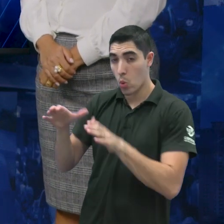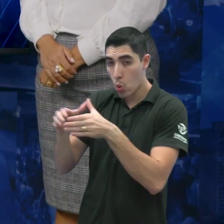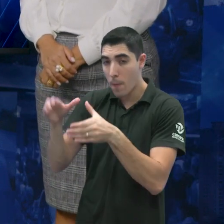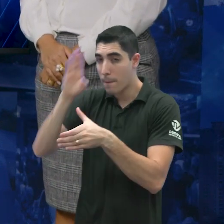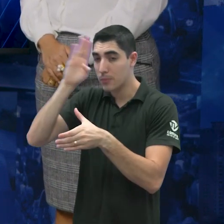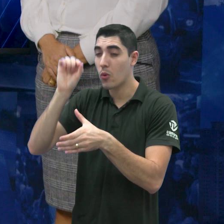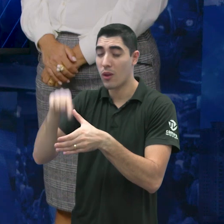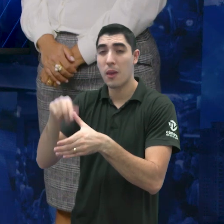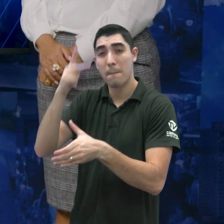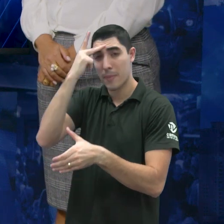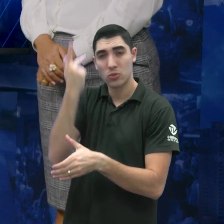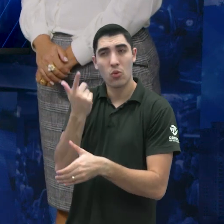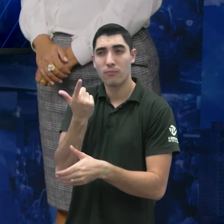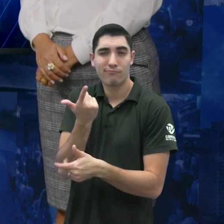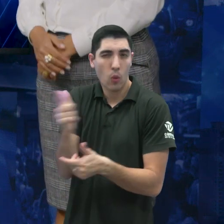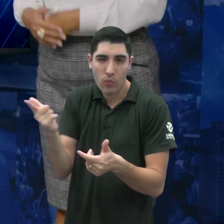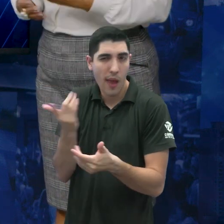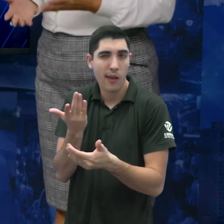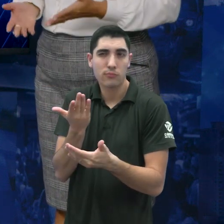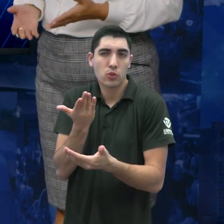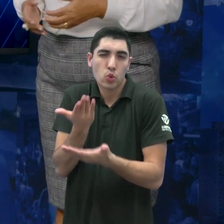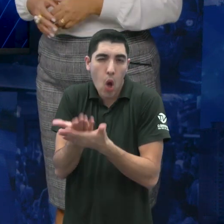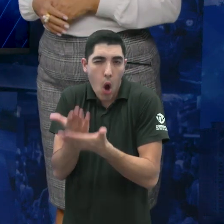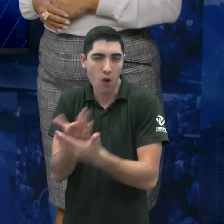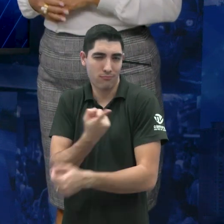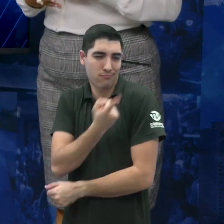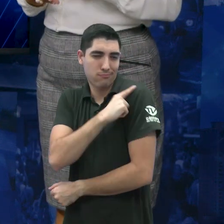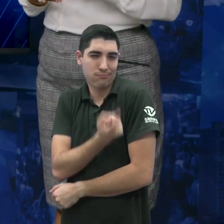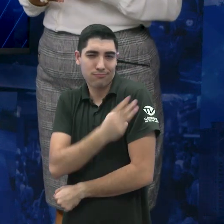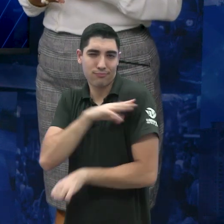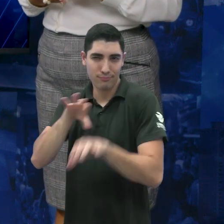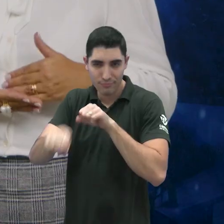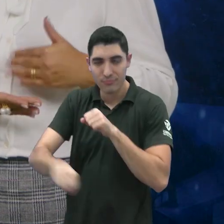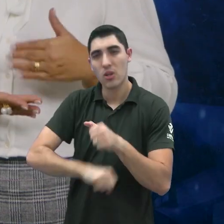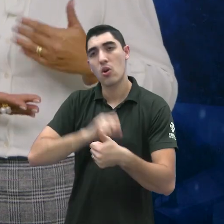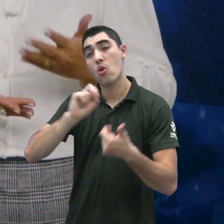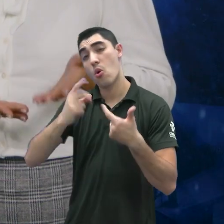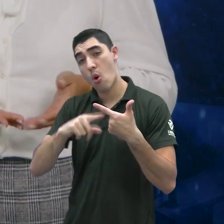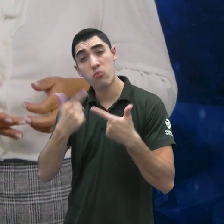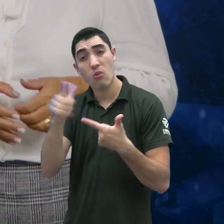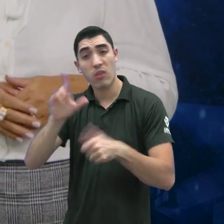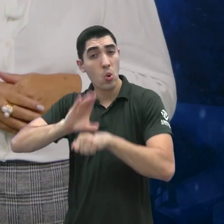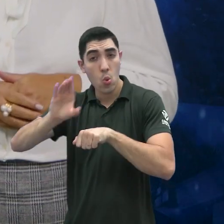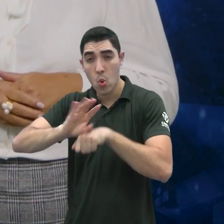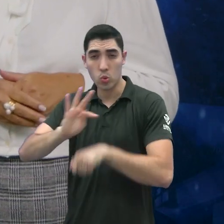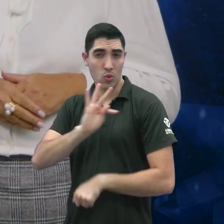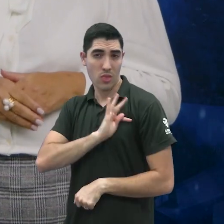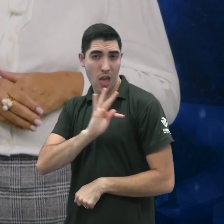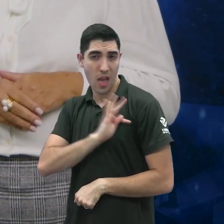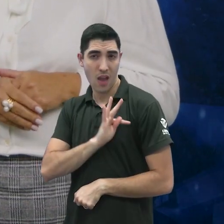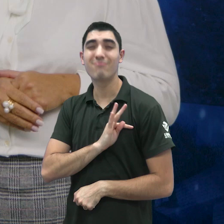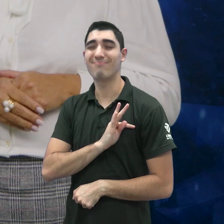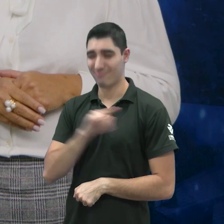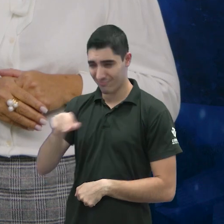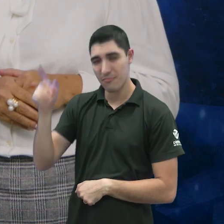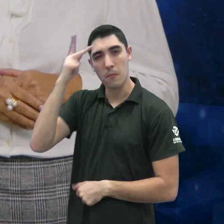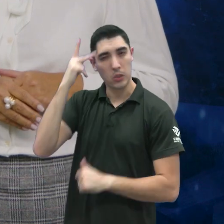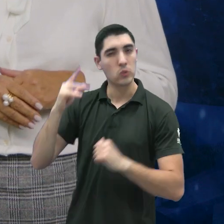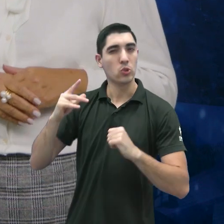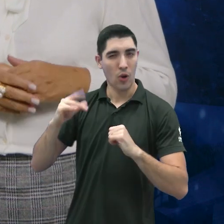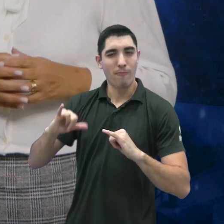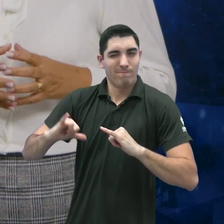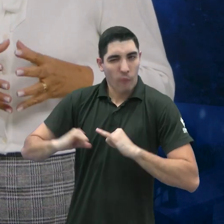escolaridade, menores cursos técnicos, né? Então, assim, a mão de obra não especializada são as que vêm sofrendo